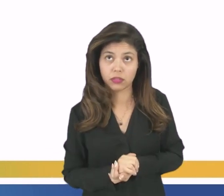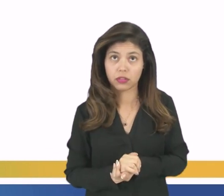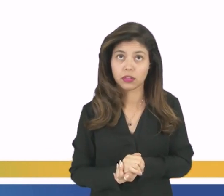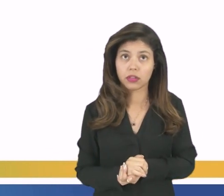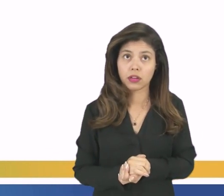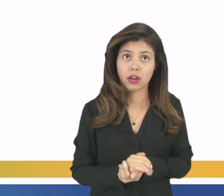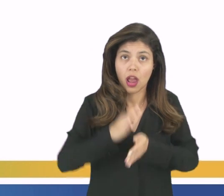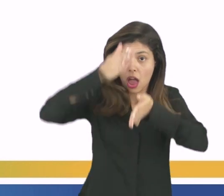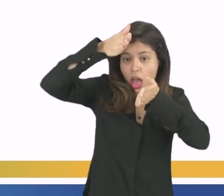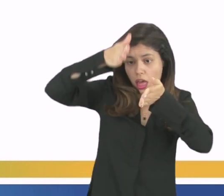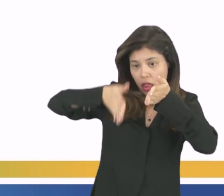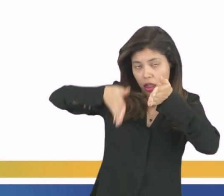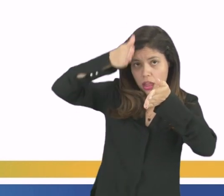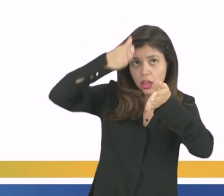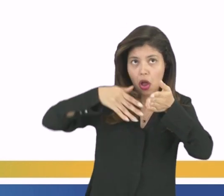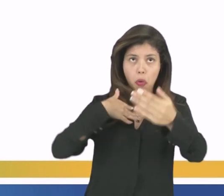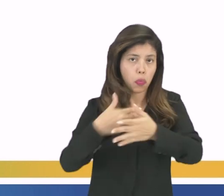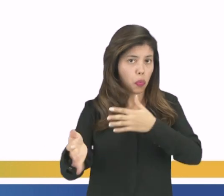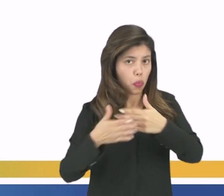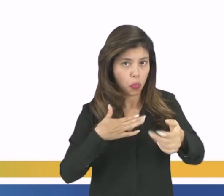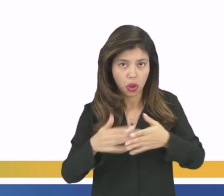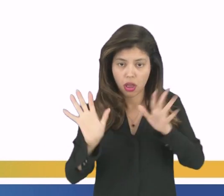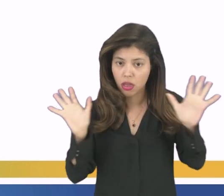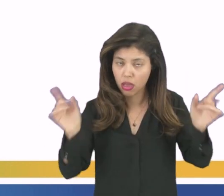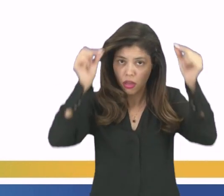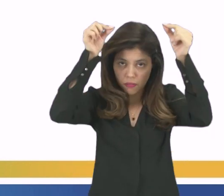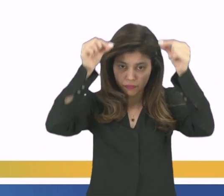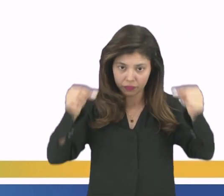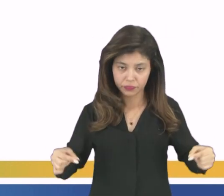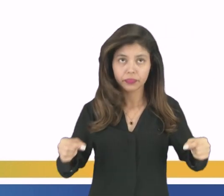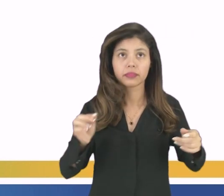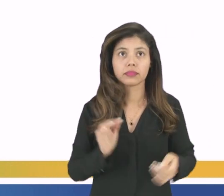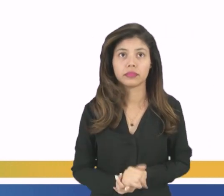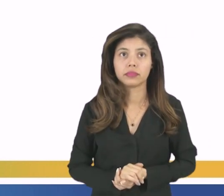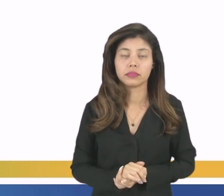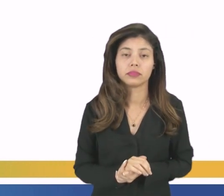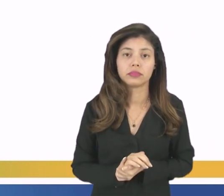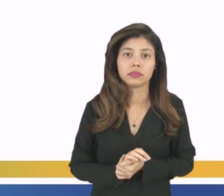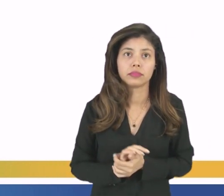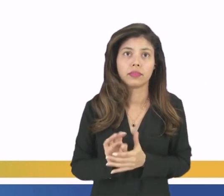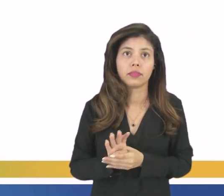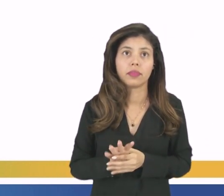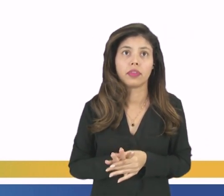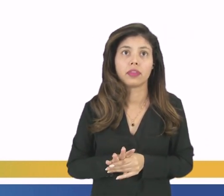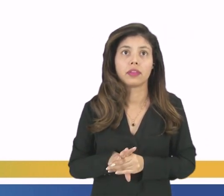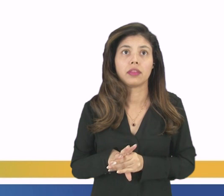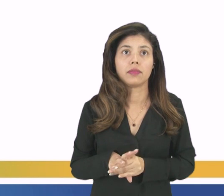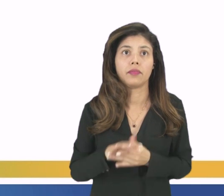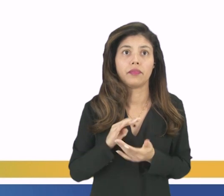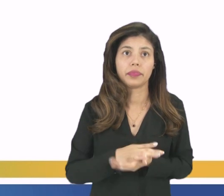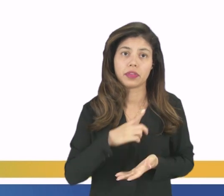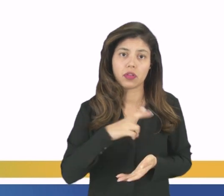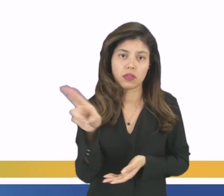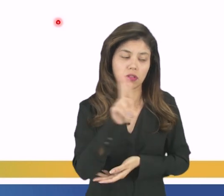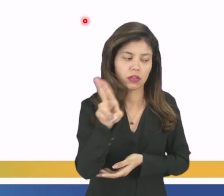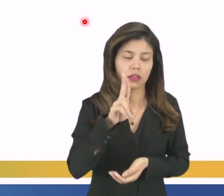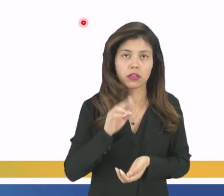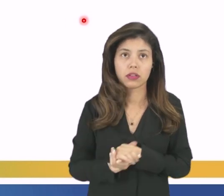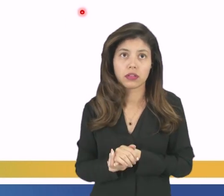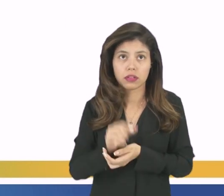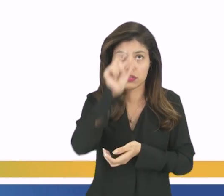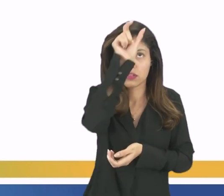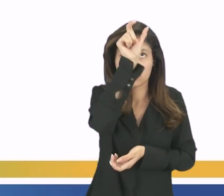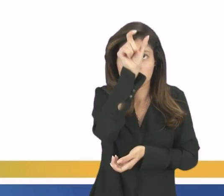seja, a lateral formada por qualquer segmento de reta, essa lateralzinha aqui, ó, ela é a chamada